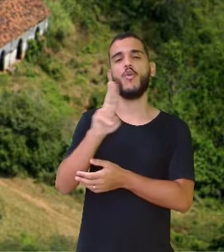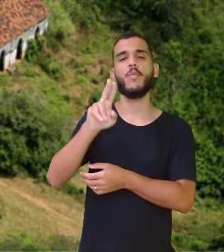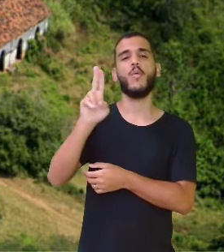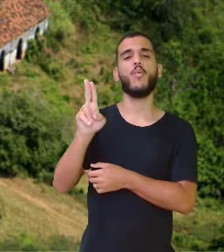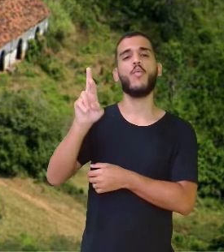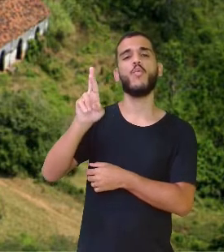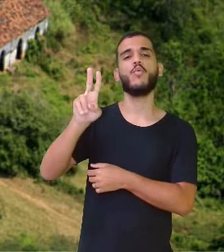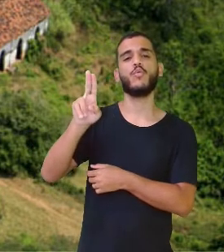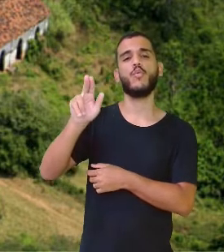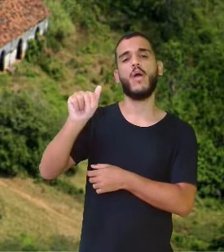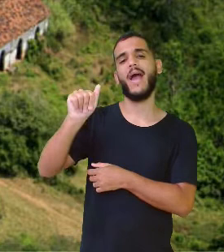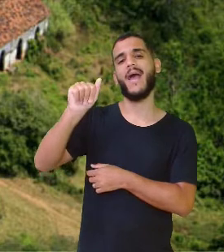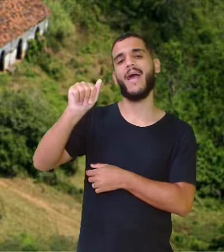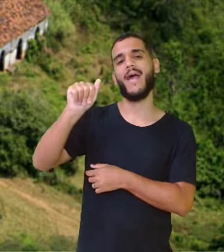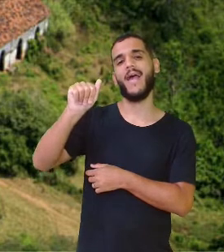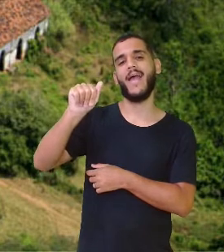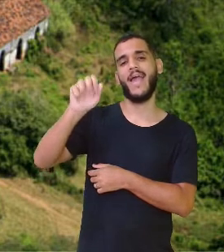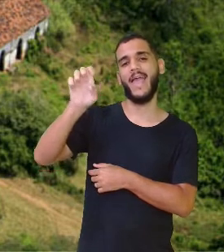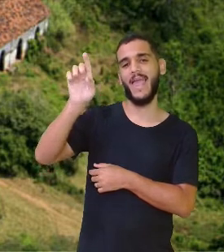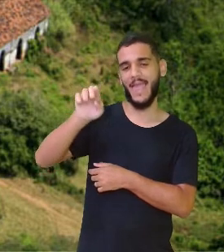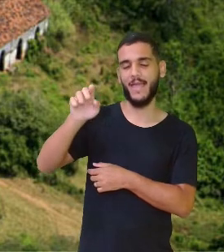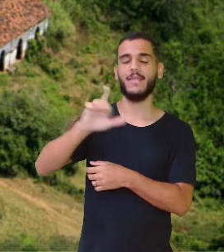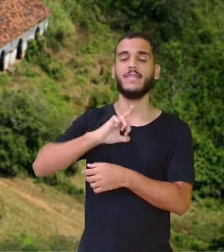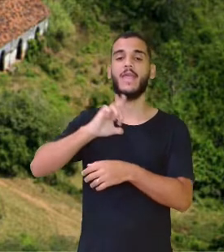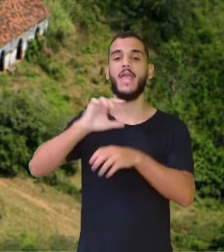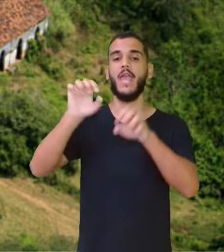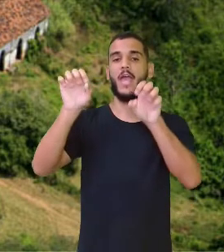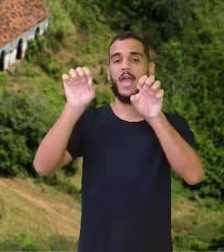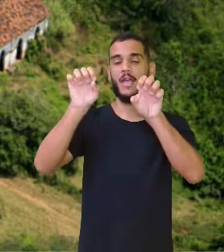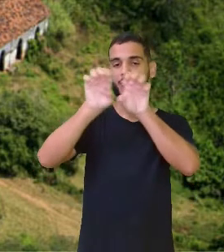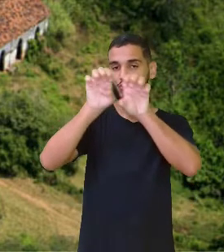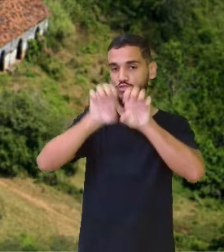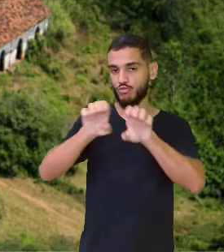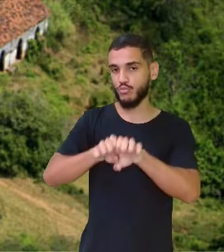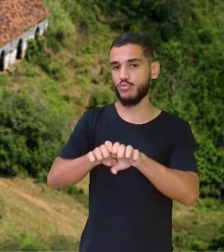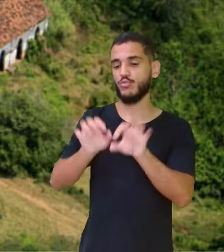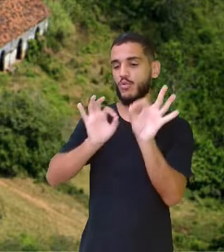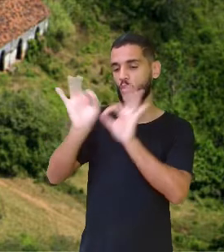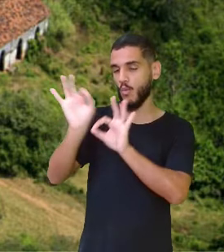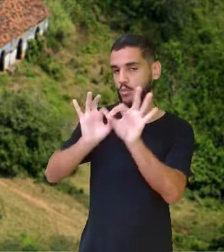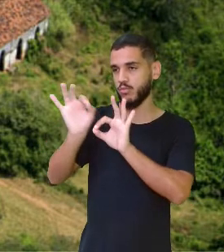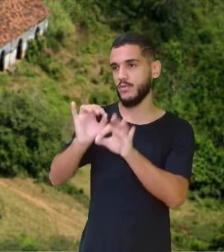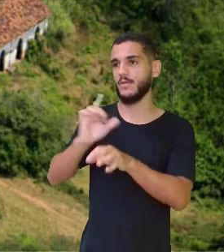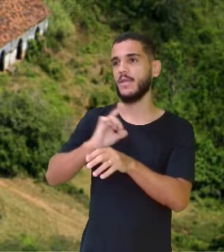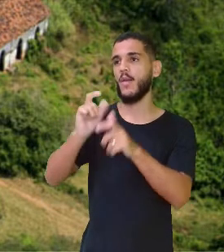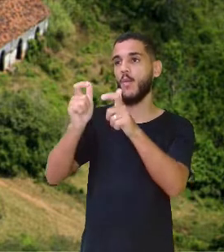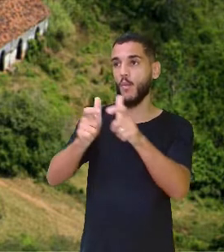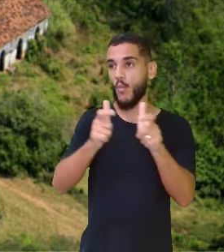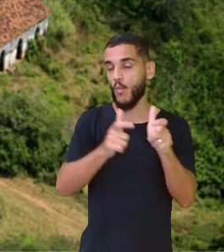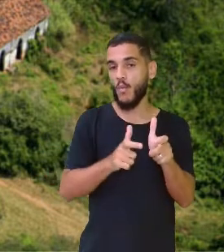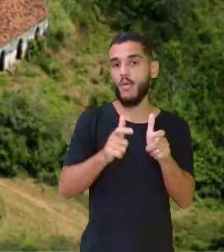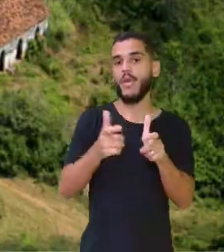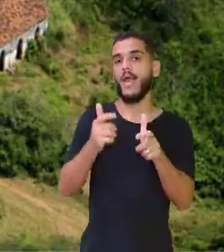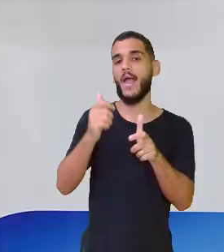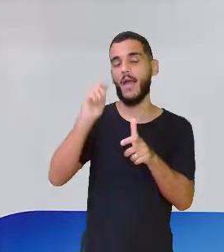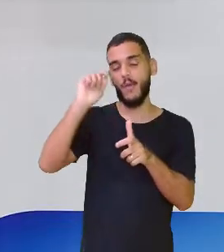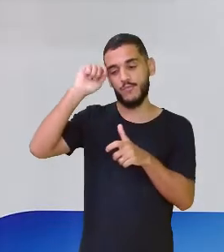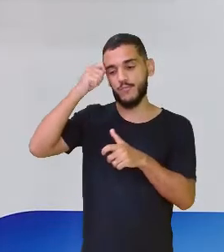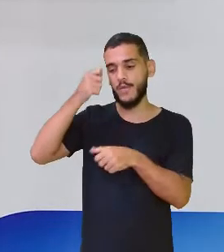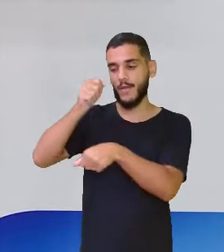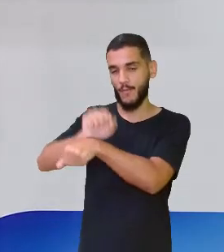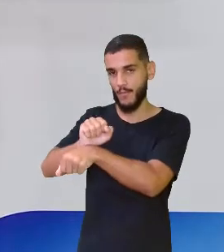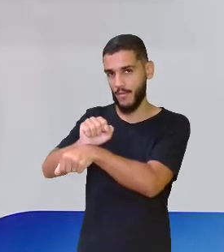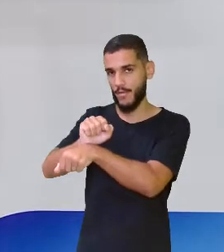estrutura do engenho ela ainda é preservada. Então a gente tem aqui, ó, a senzala, a gente tem a